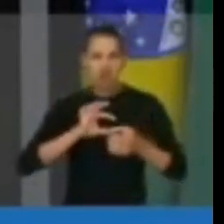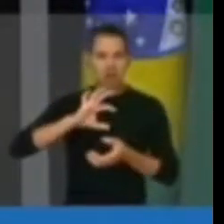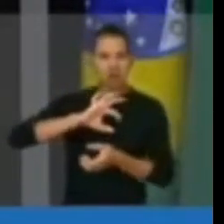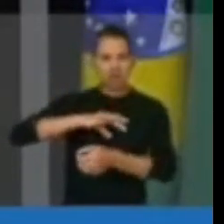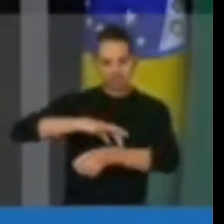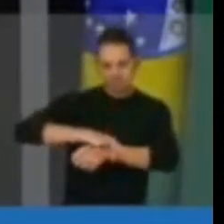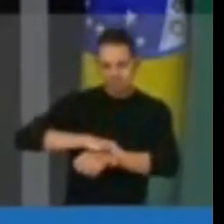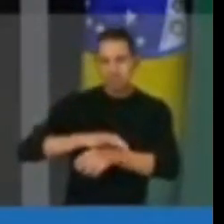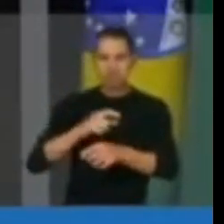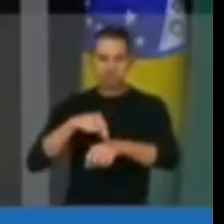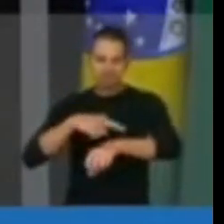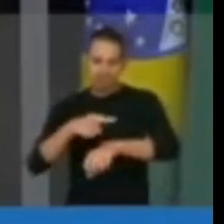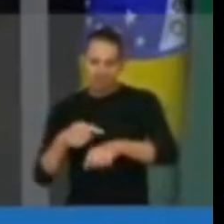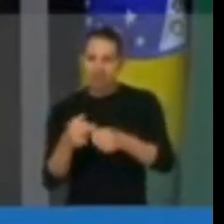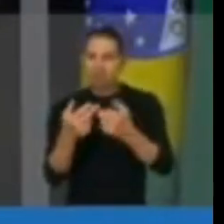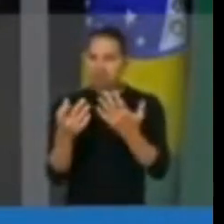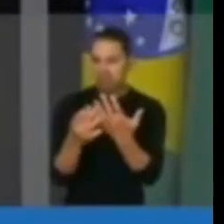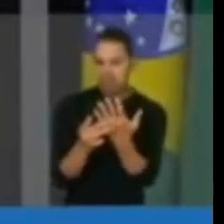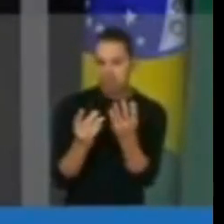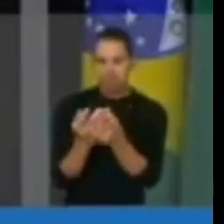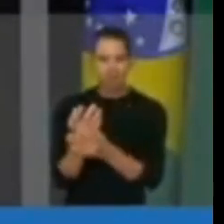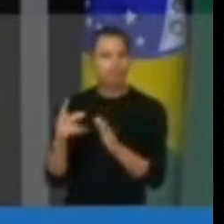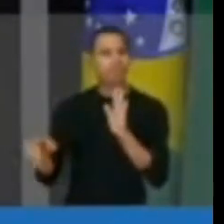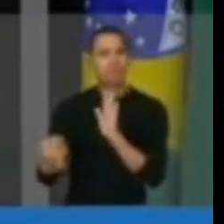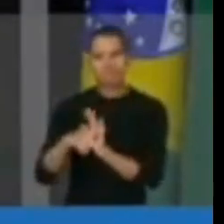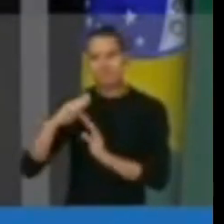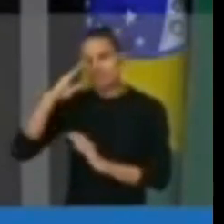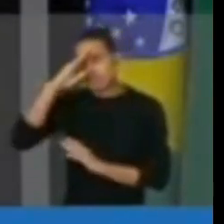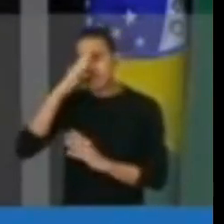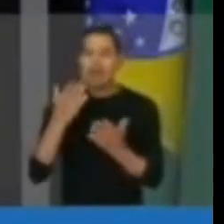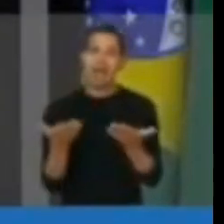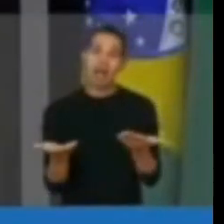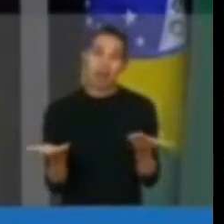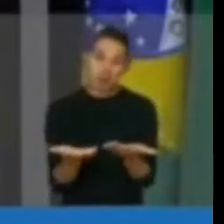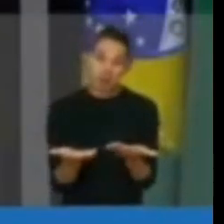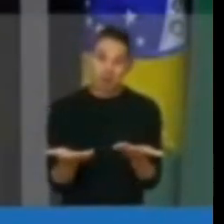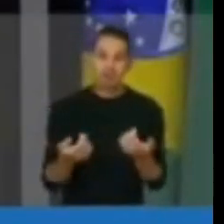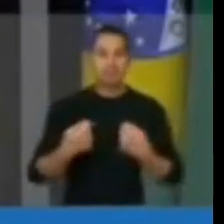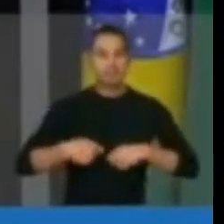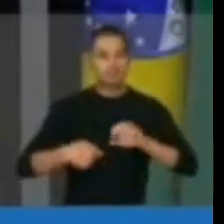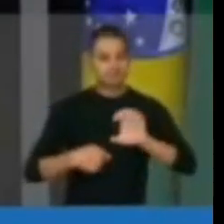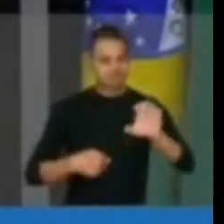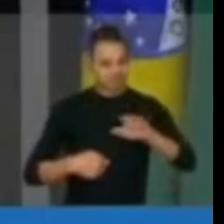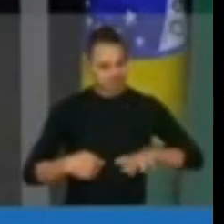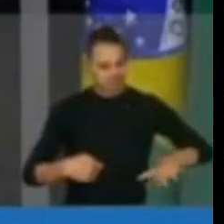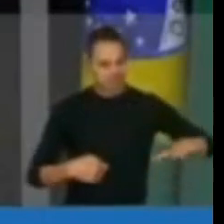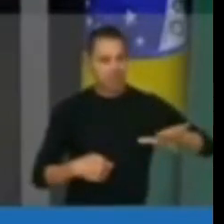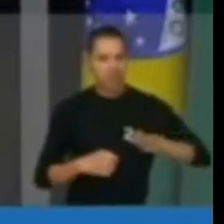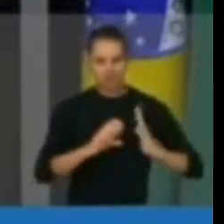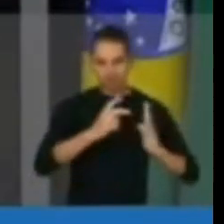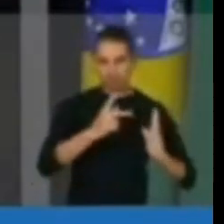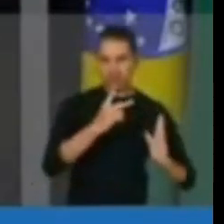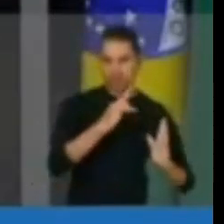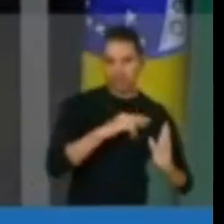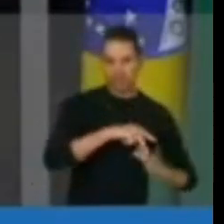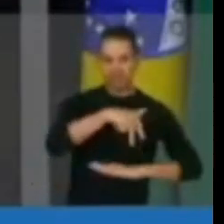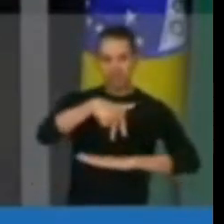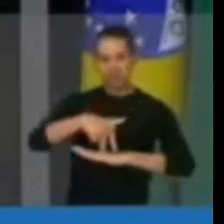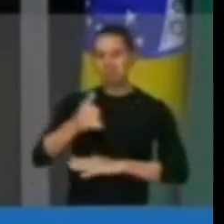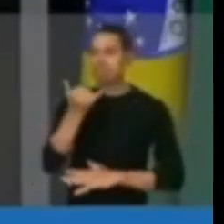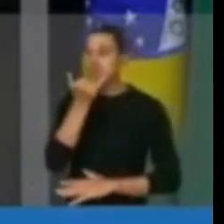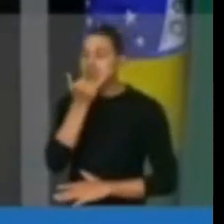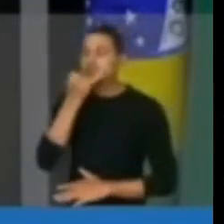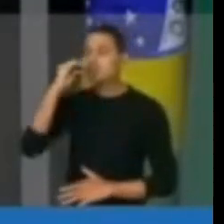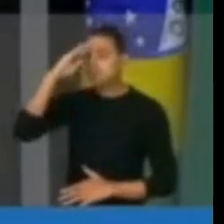que os petistas subam à tribuna e tenham um pingo de grandeza, se é que existe isso em um petista, e peçam desculpa ao presidente.